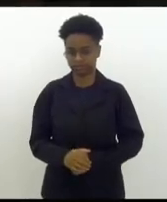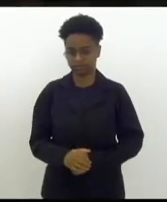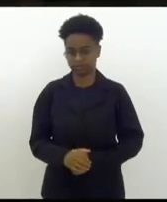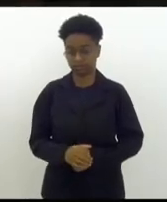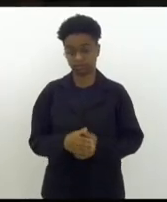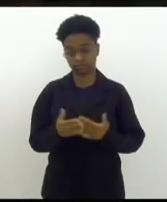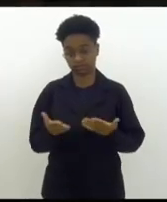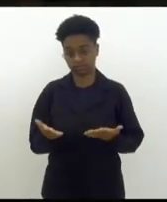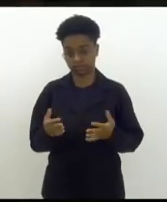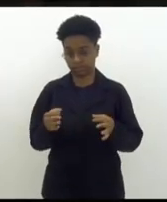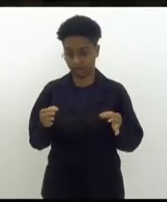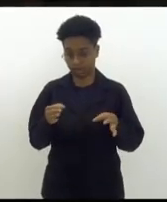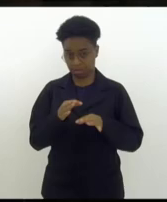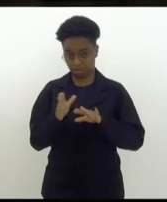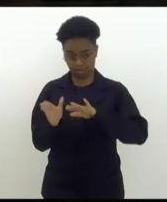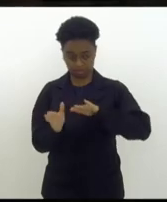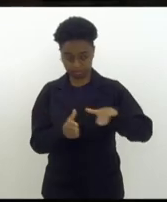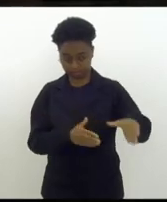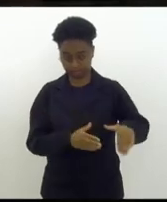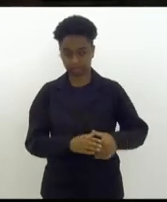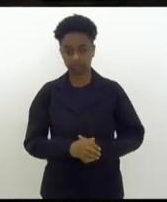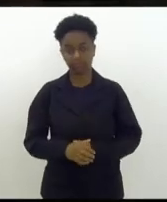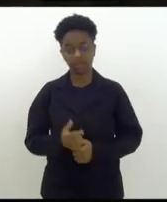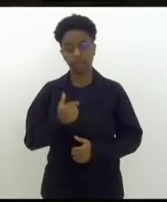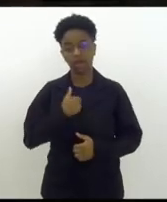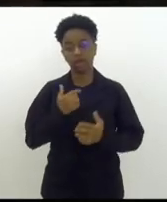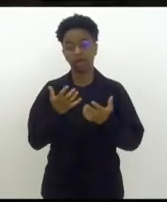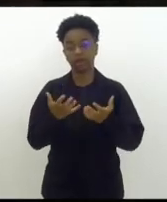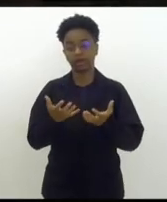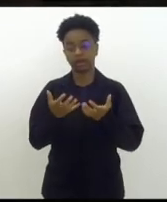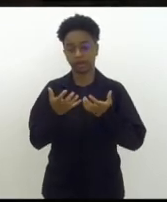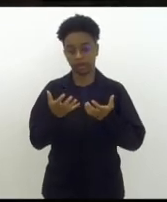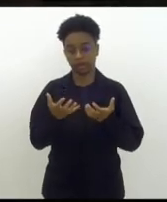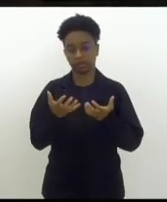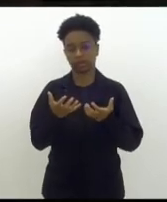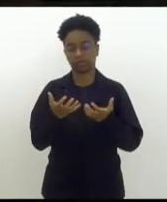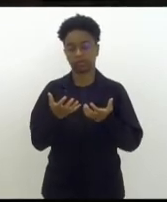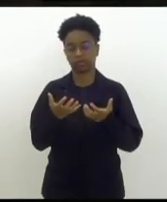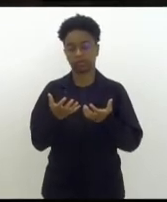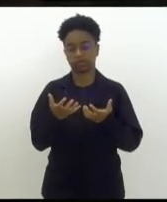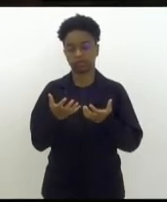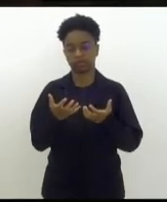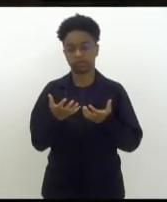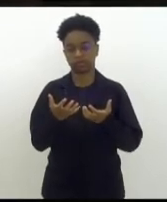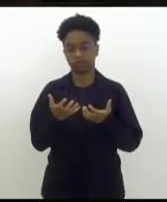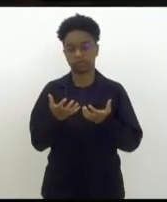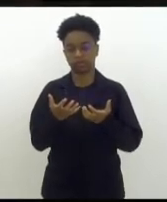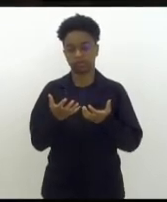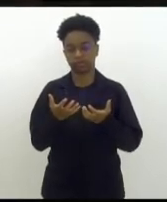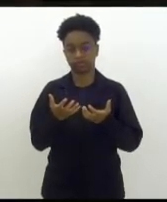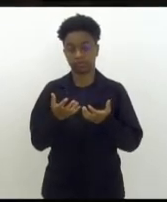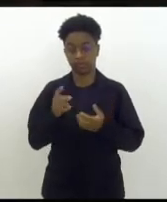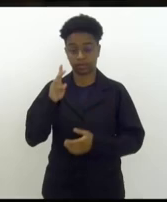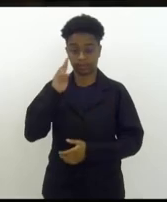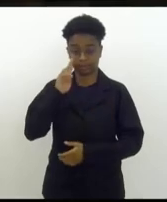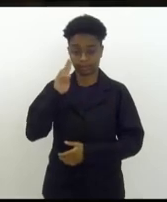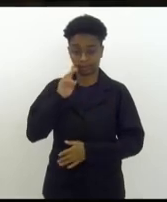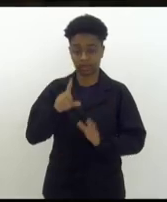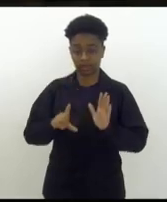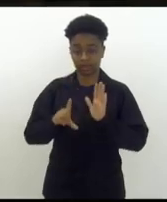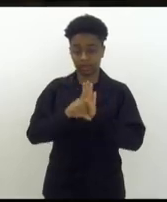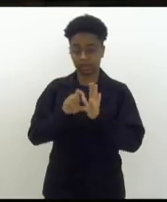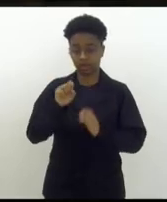dito isso senhora Presidente eu quero me remontar a lei